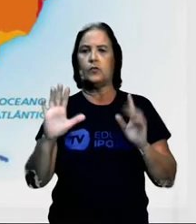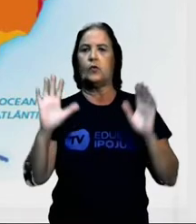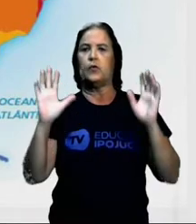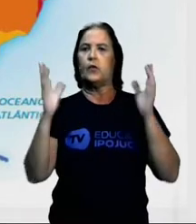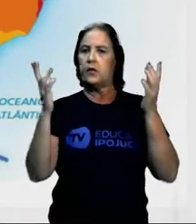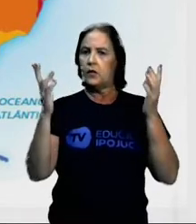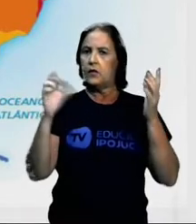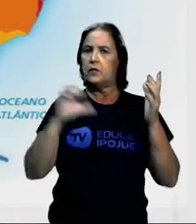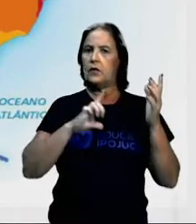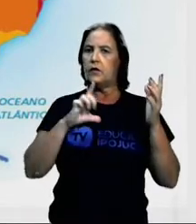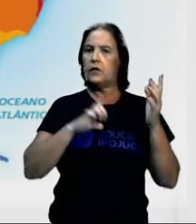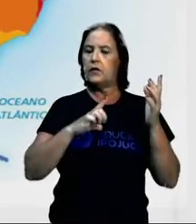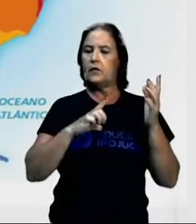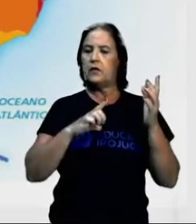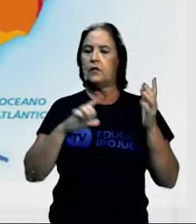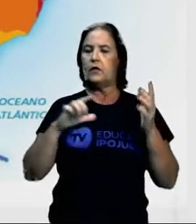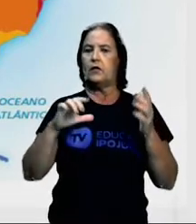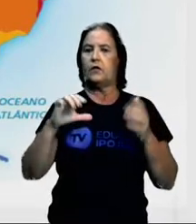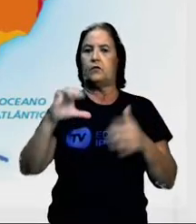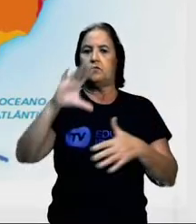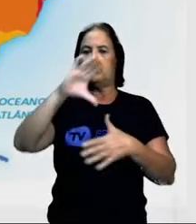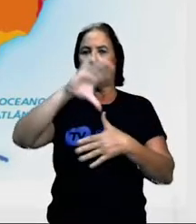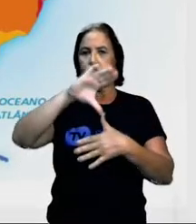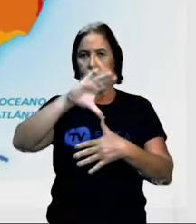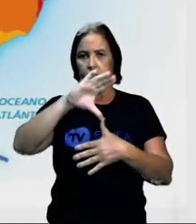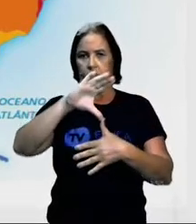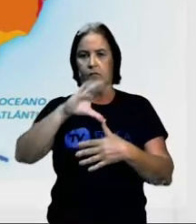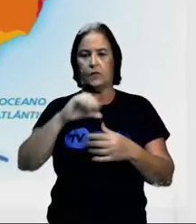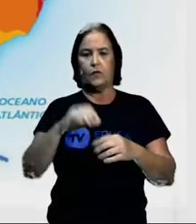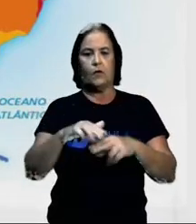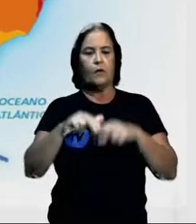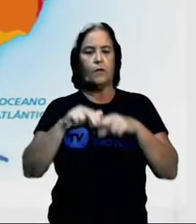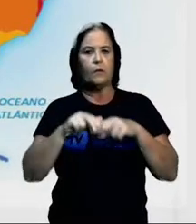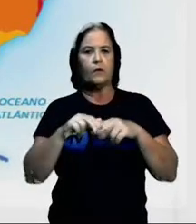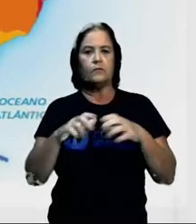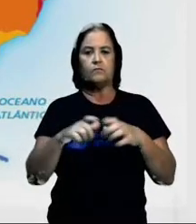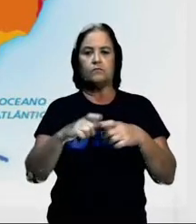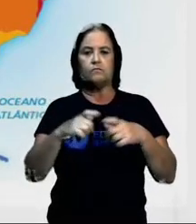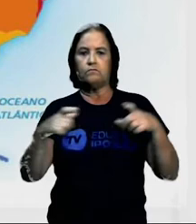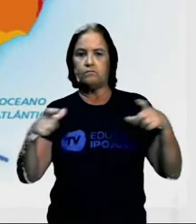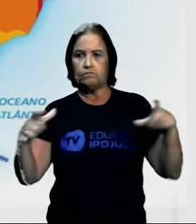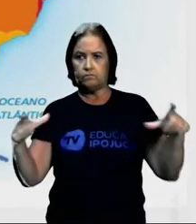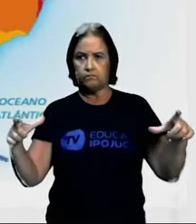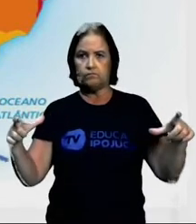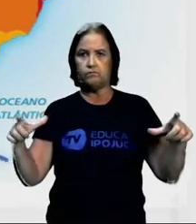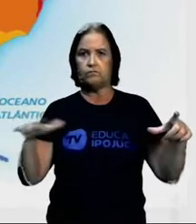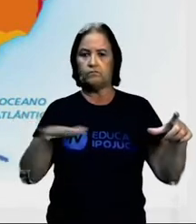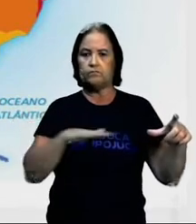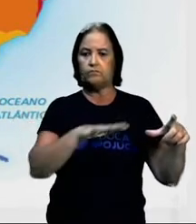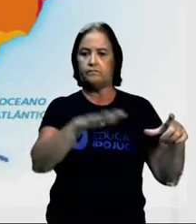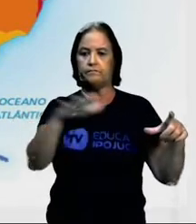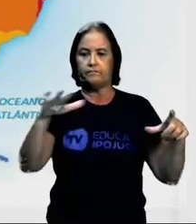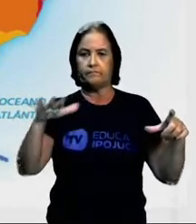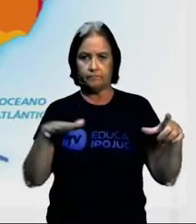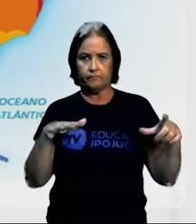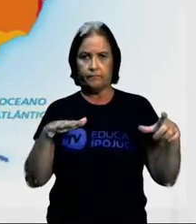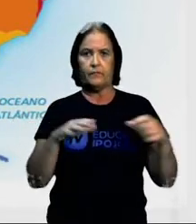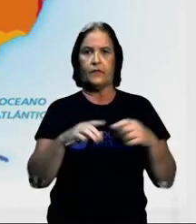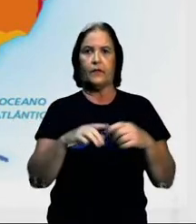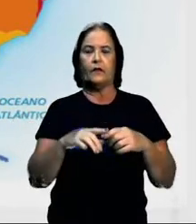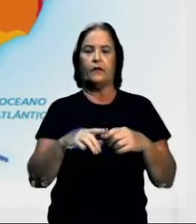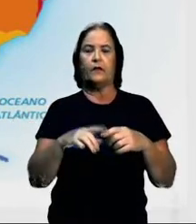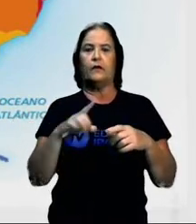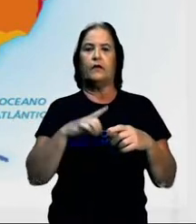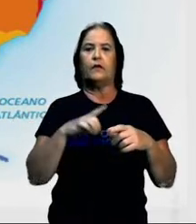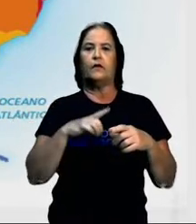continente americano. Por conta da sua extensão territorial, certo? Ele